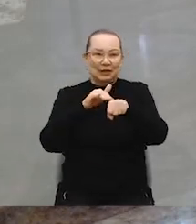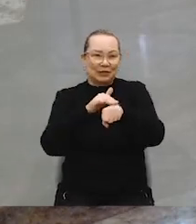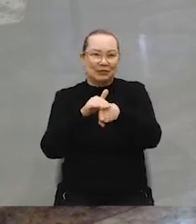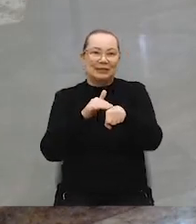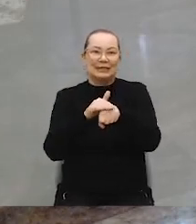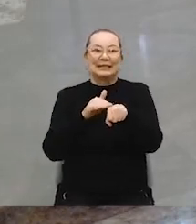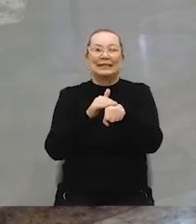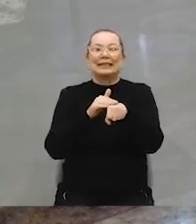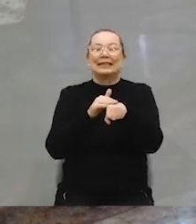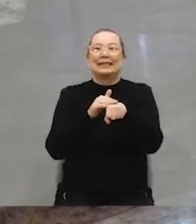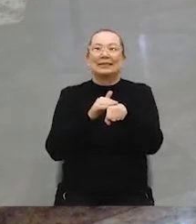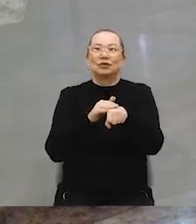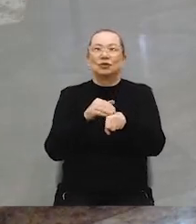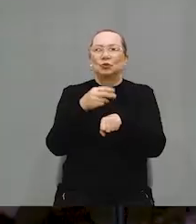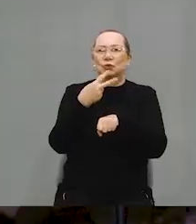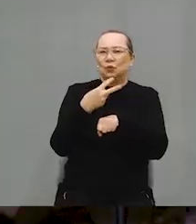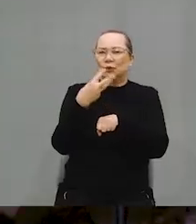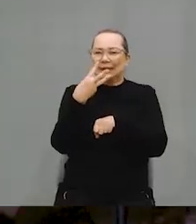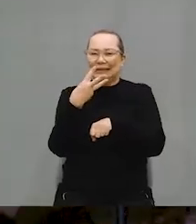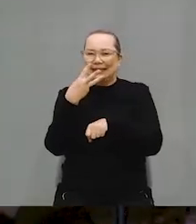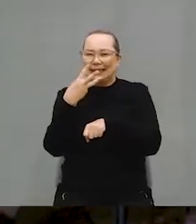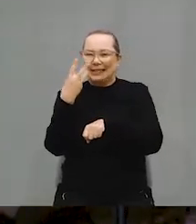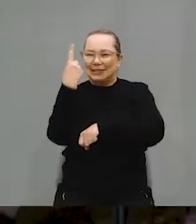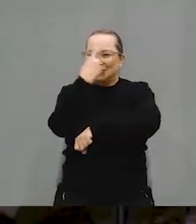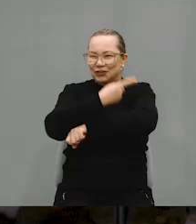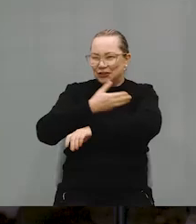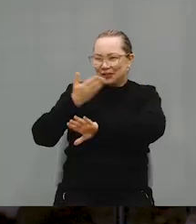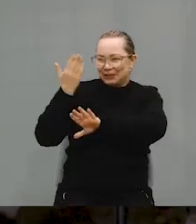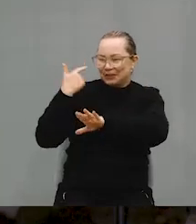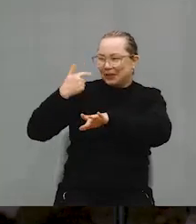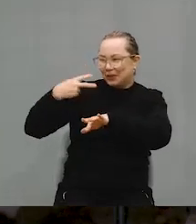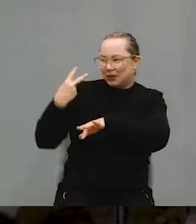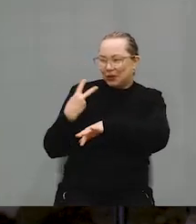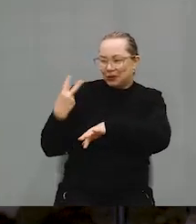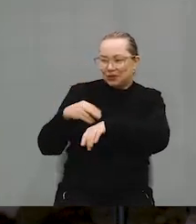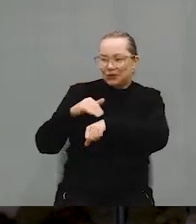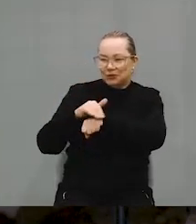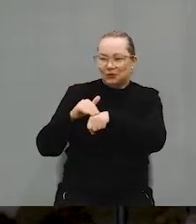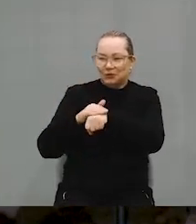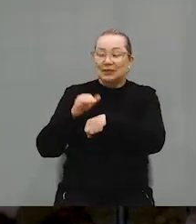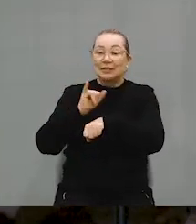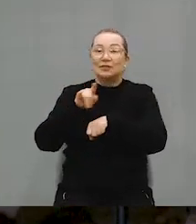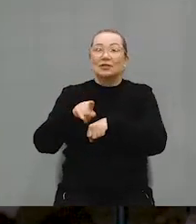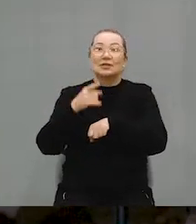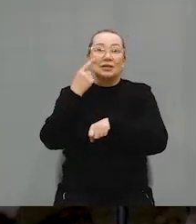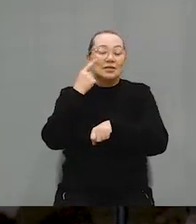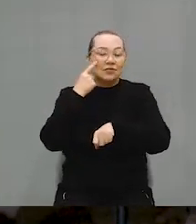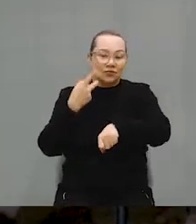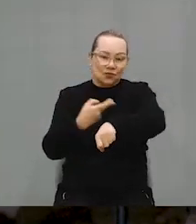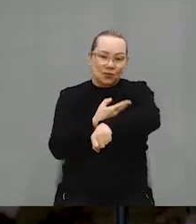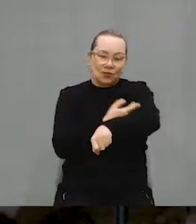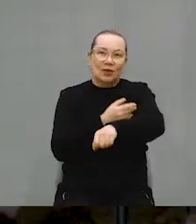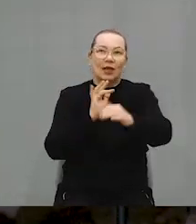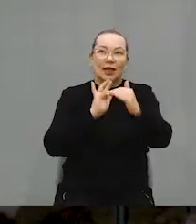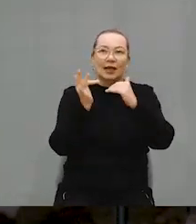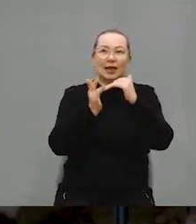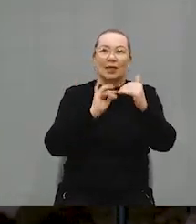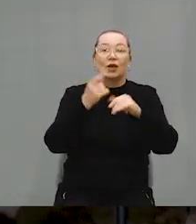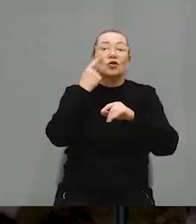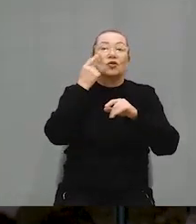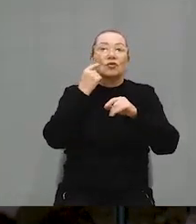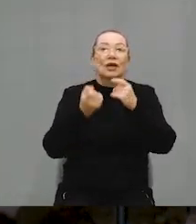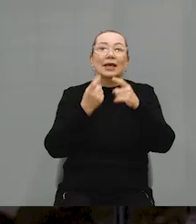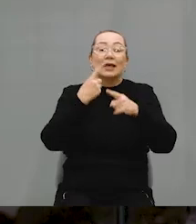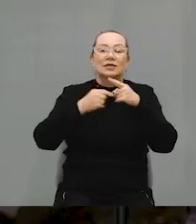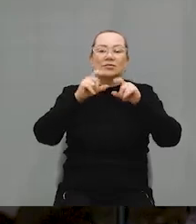até 2, 3 dias atrás sobre isso, tá? Quem acompanha a Celeste vê que às vezes aparece na tirinha